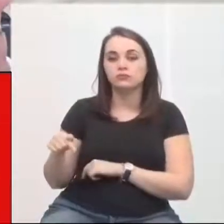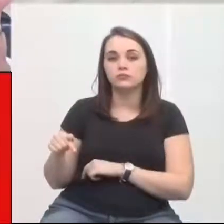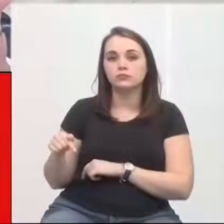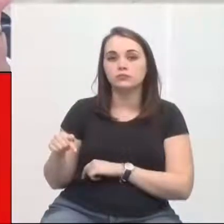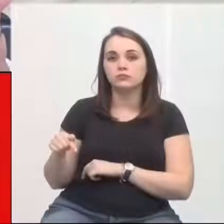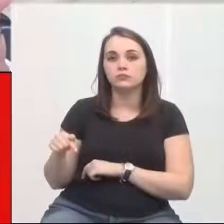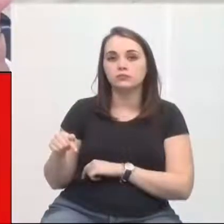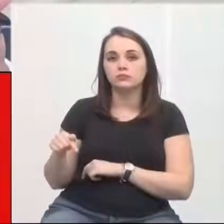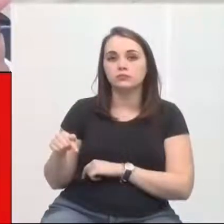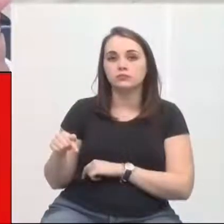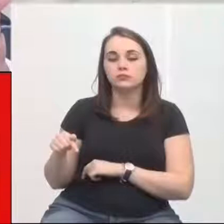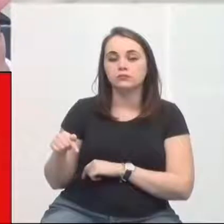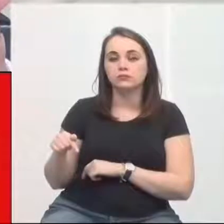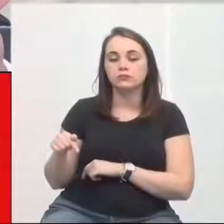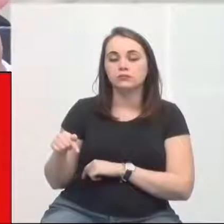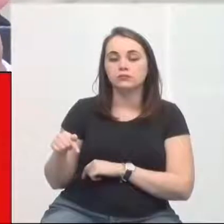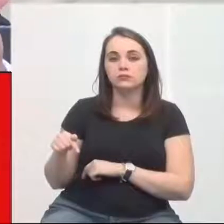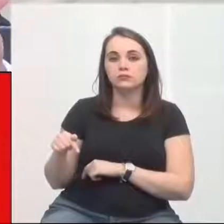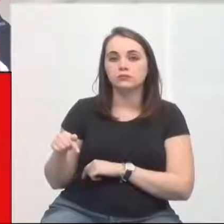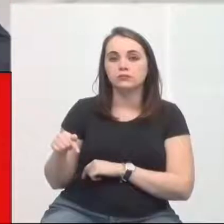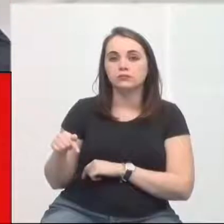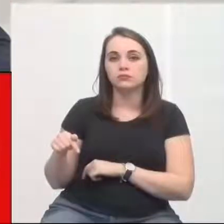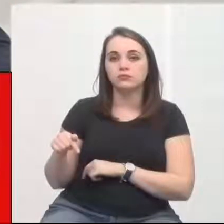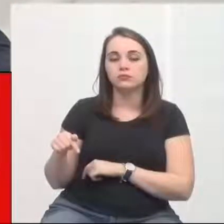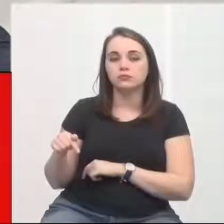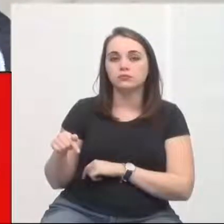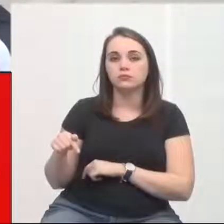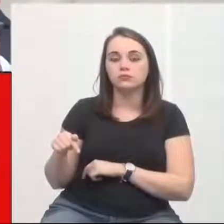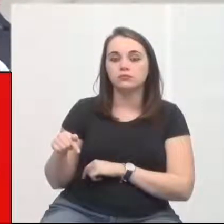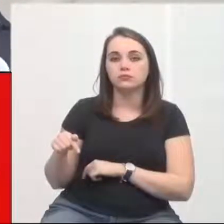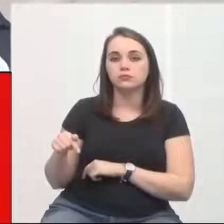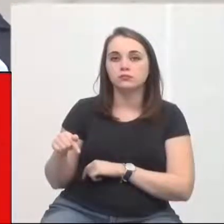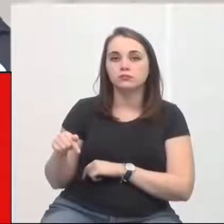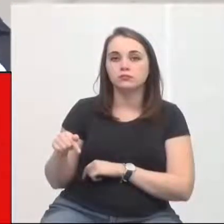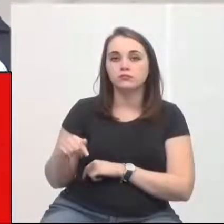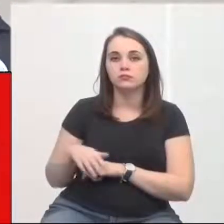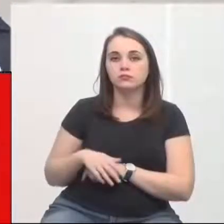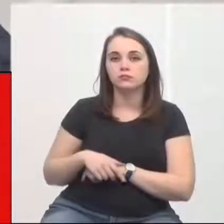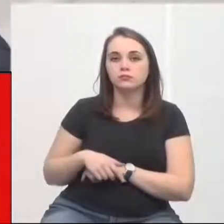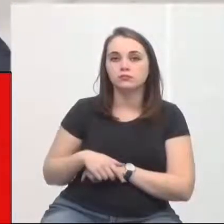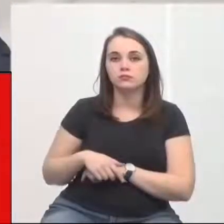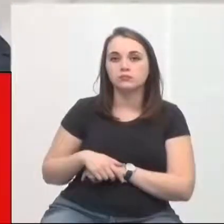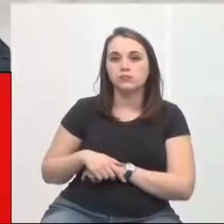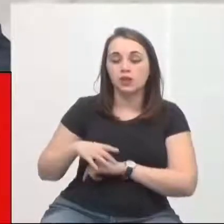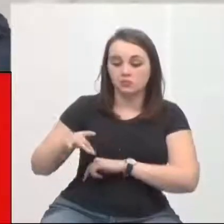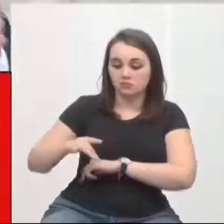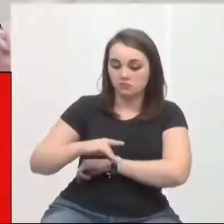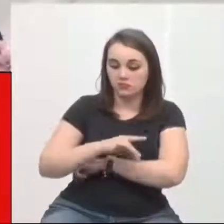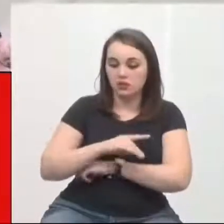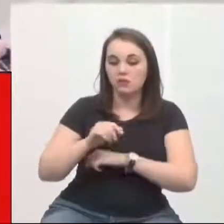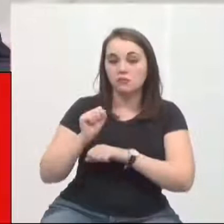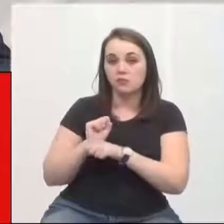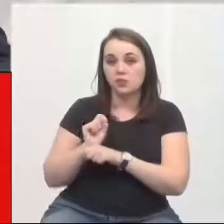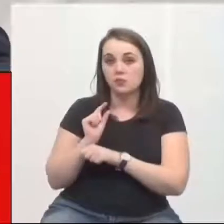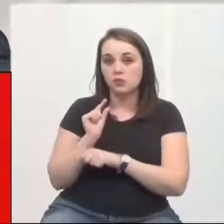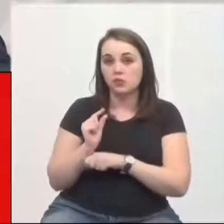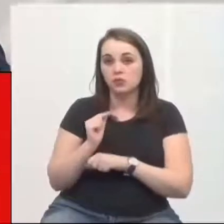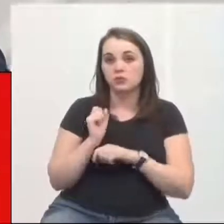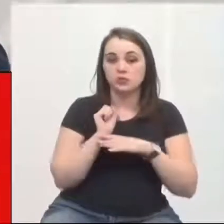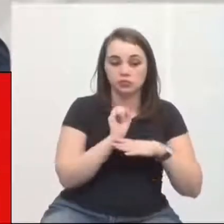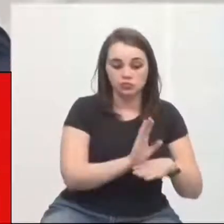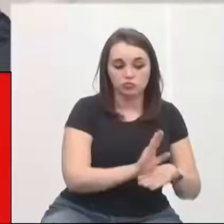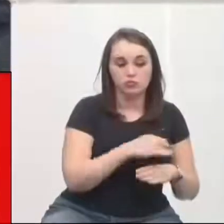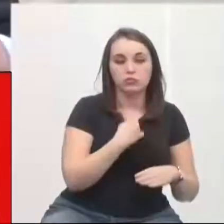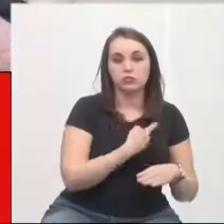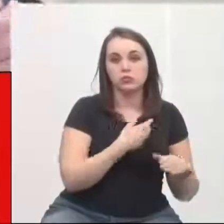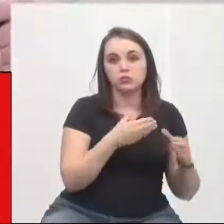Tem mais o tempo do vereador Manuel Rossan, que será. Obrigado, vereador. Da linha de frente de fazer pavimentações para também ajudar a nossa equipe, que já é